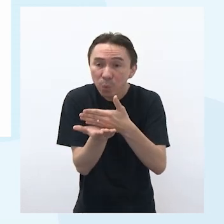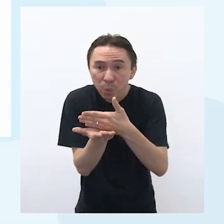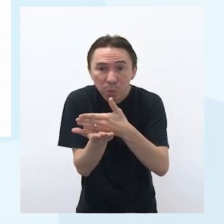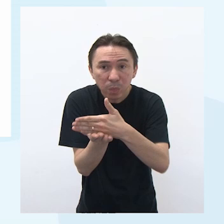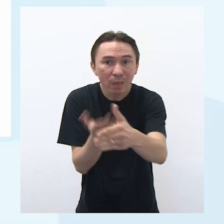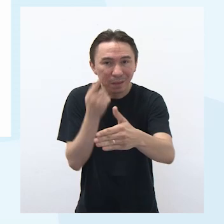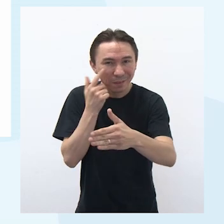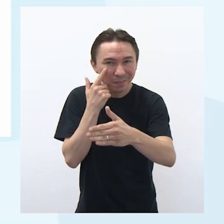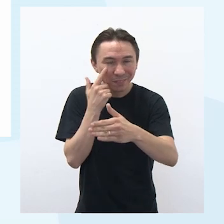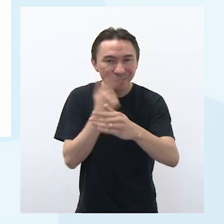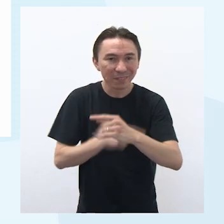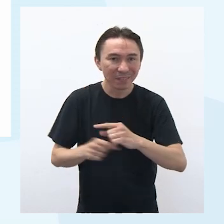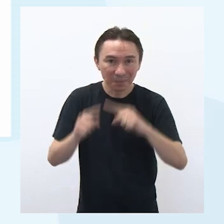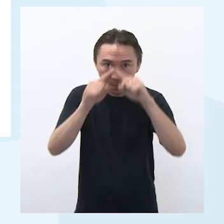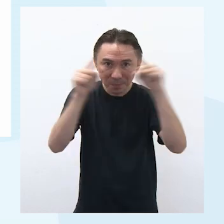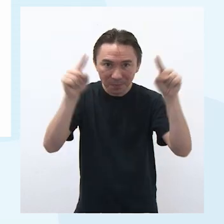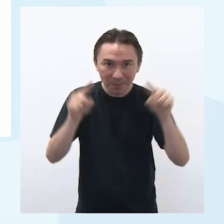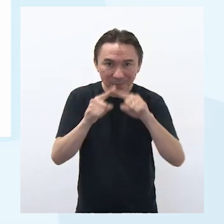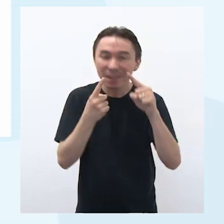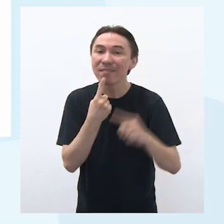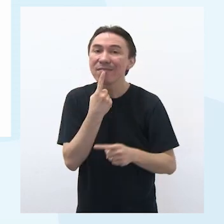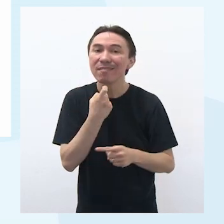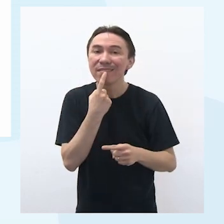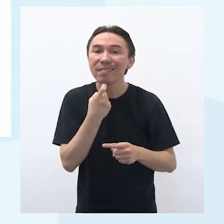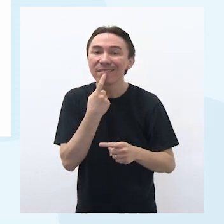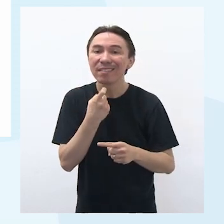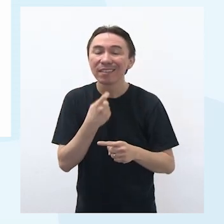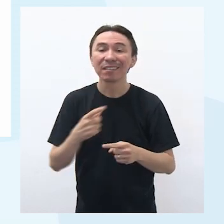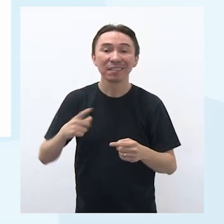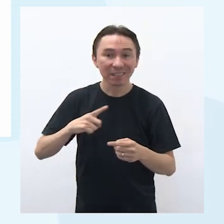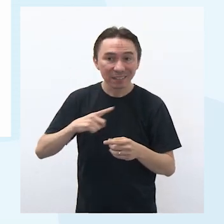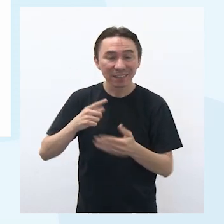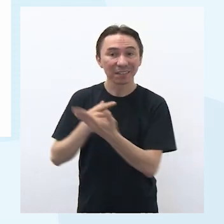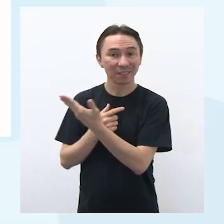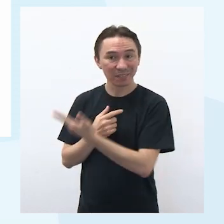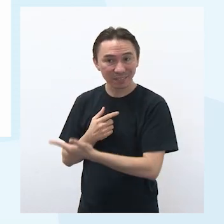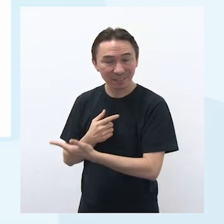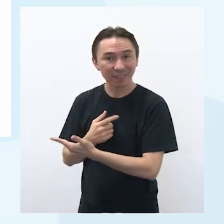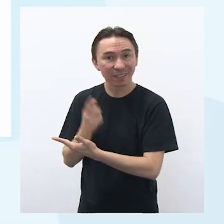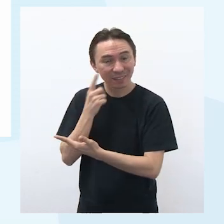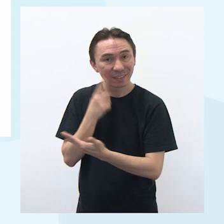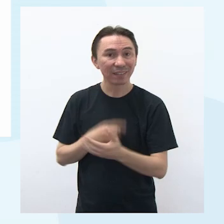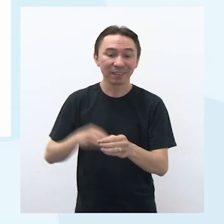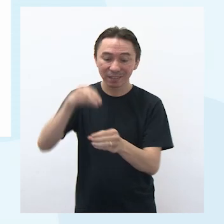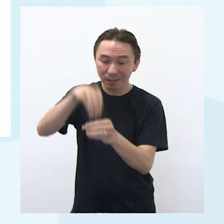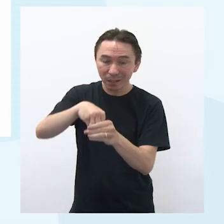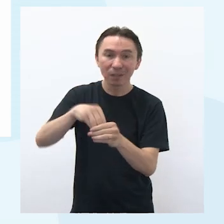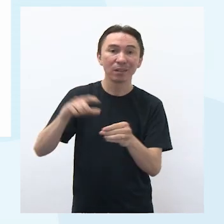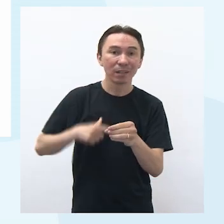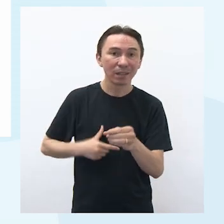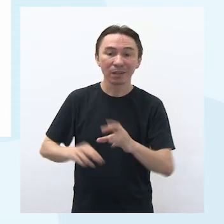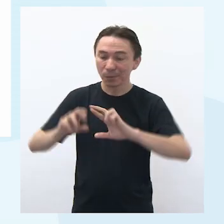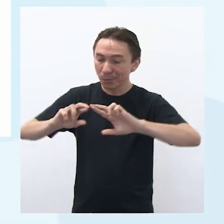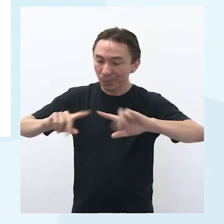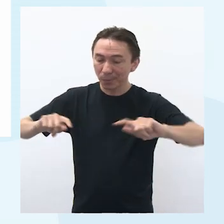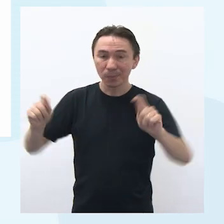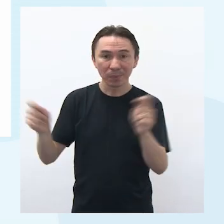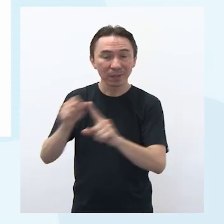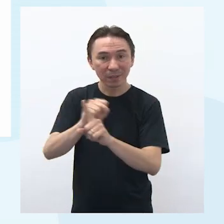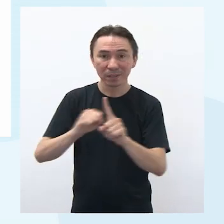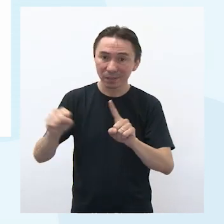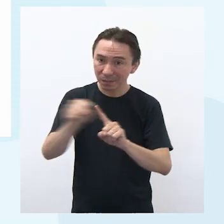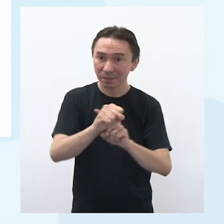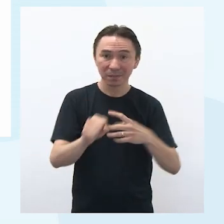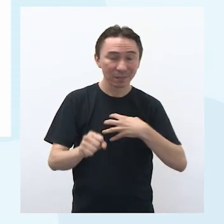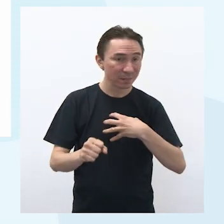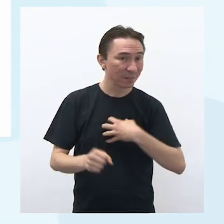quadrado vermelho que está aí, a gente tem as competências socioemocionais em foco. E aí já tem essa